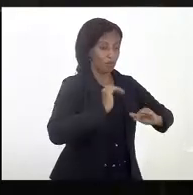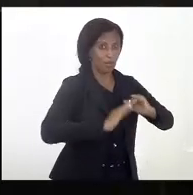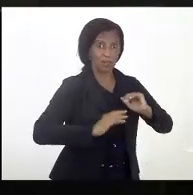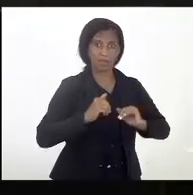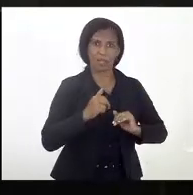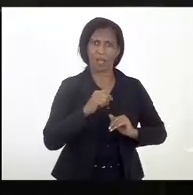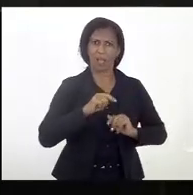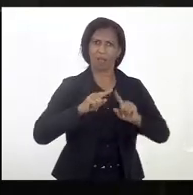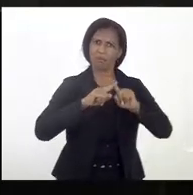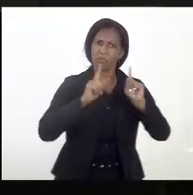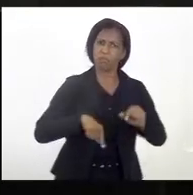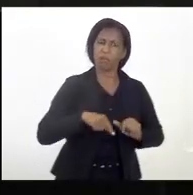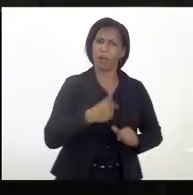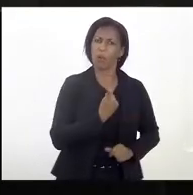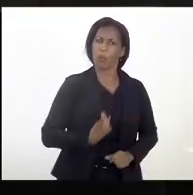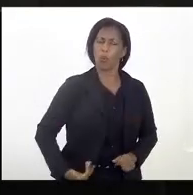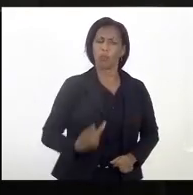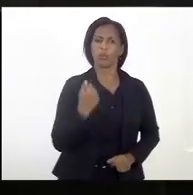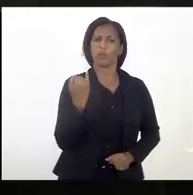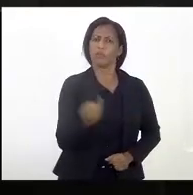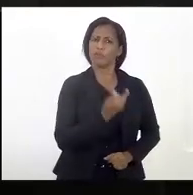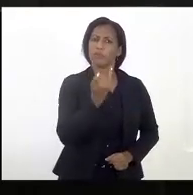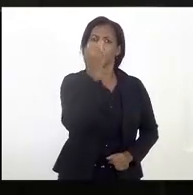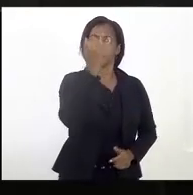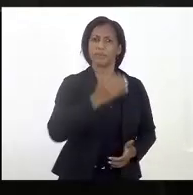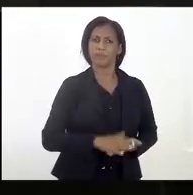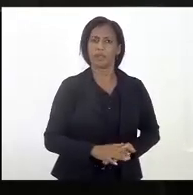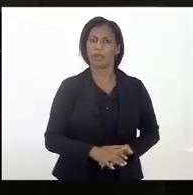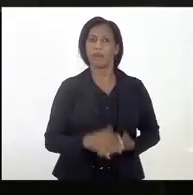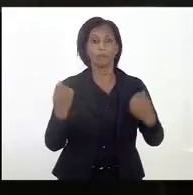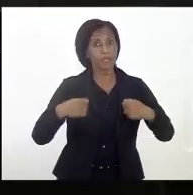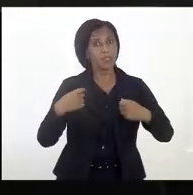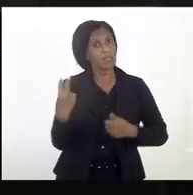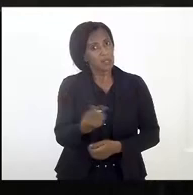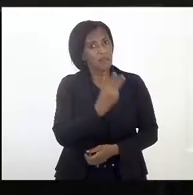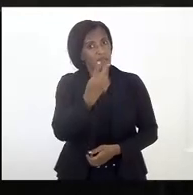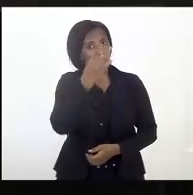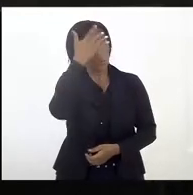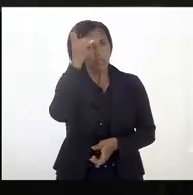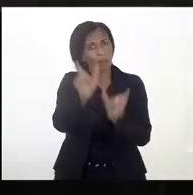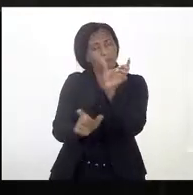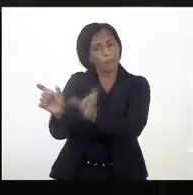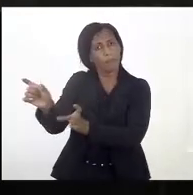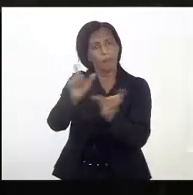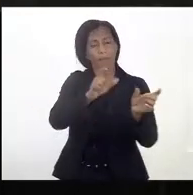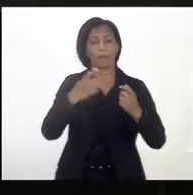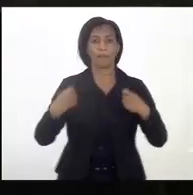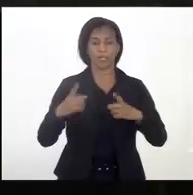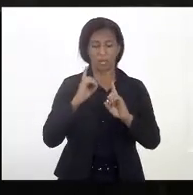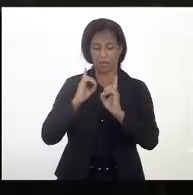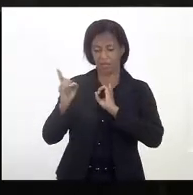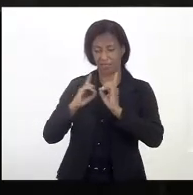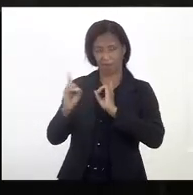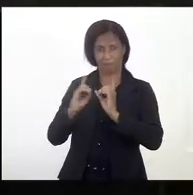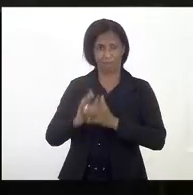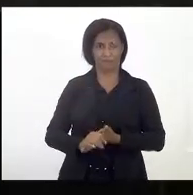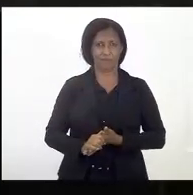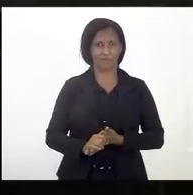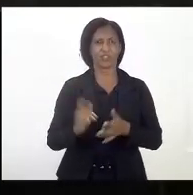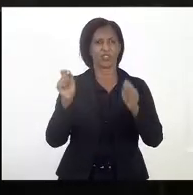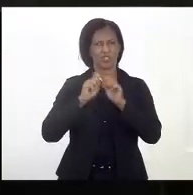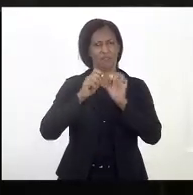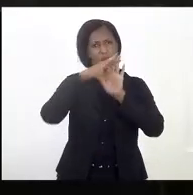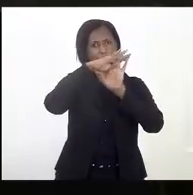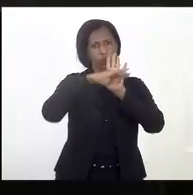que valorizá-lo fortalecer o estado o poder público não queria fazer esse debate aqui continuando um pouco a gente o que a gente fez